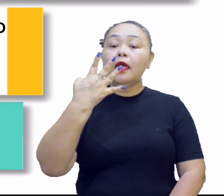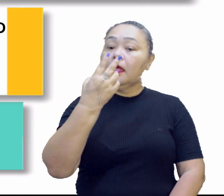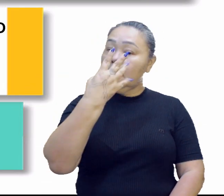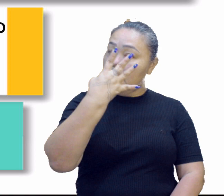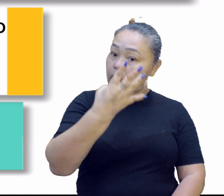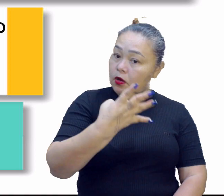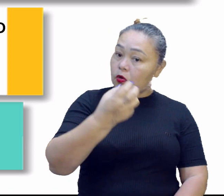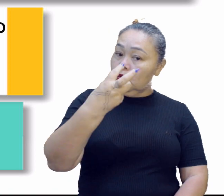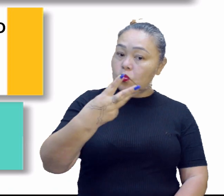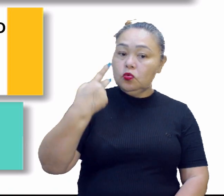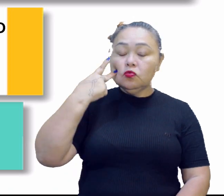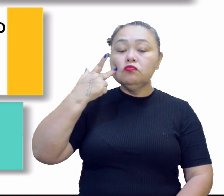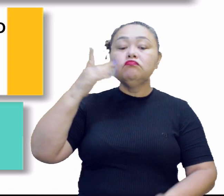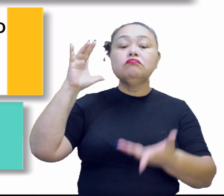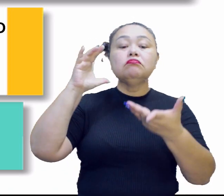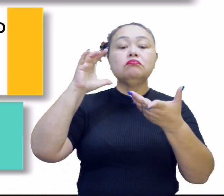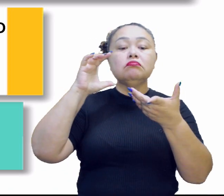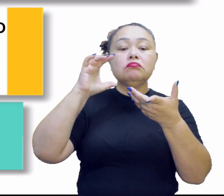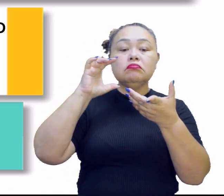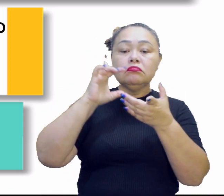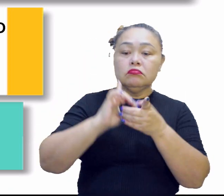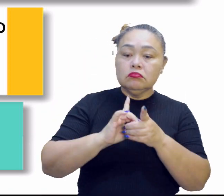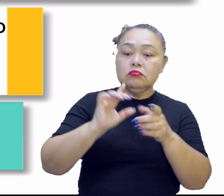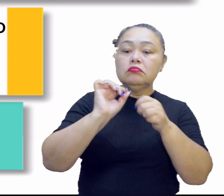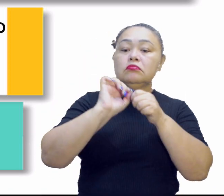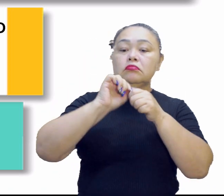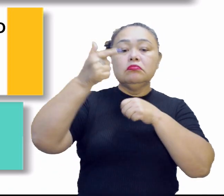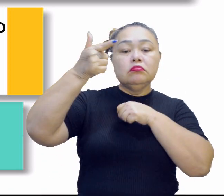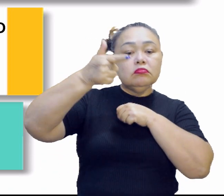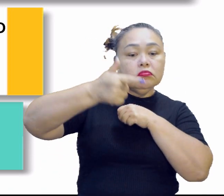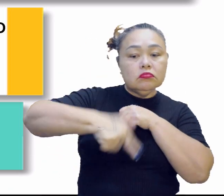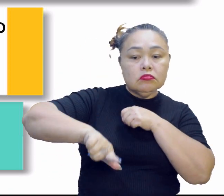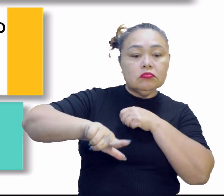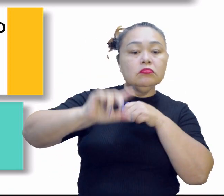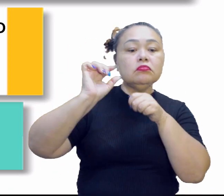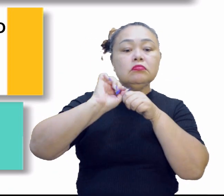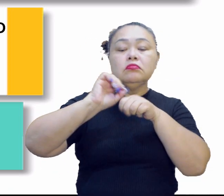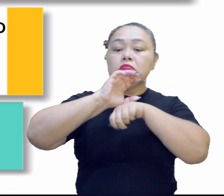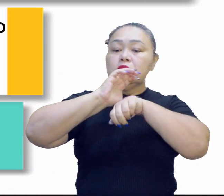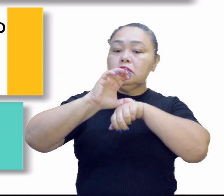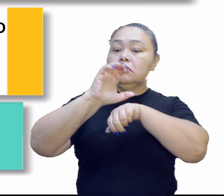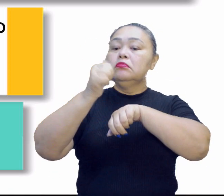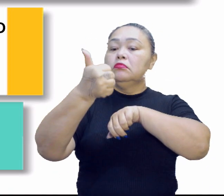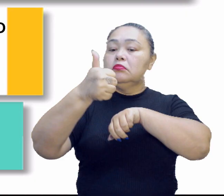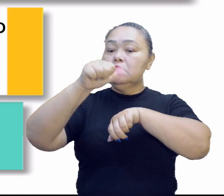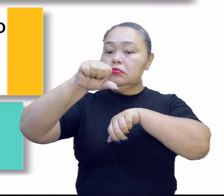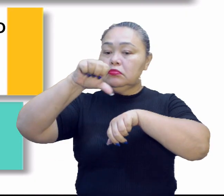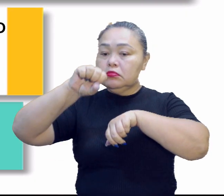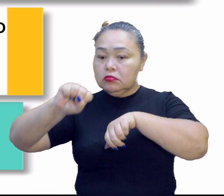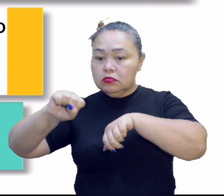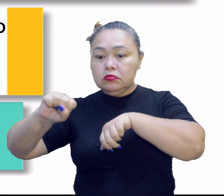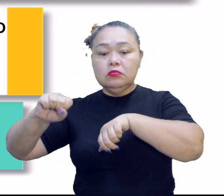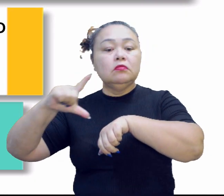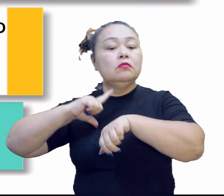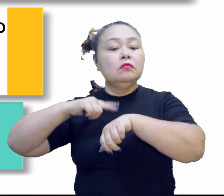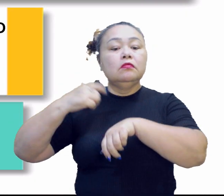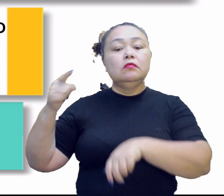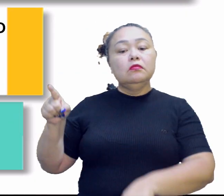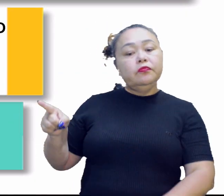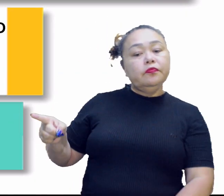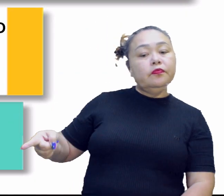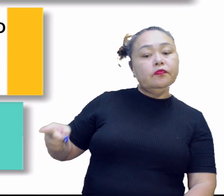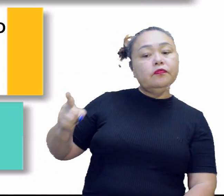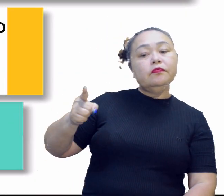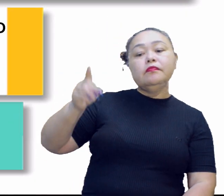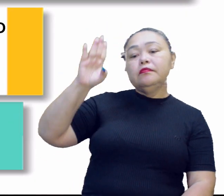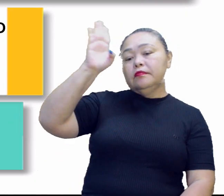41, Redemocratização e Constituição de 1988. E na aula 43, nós vamos falar